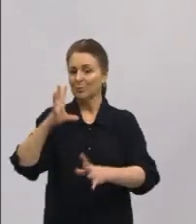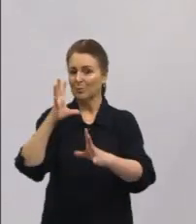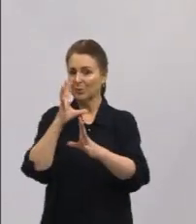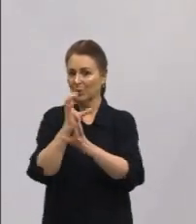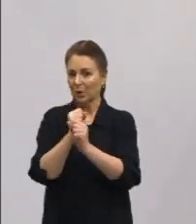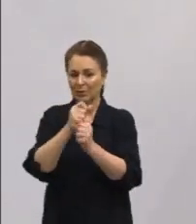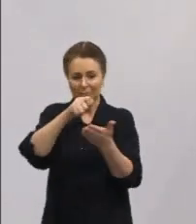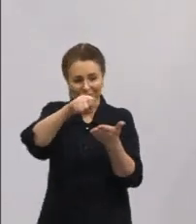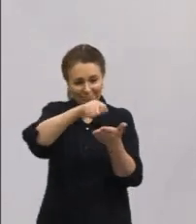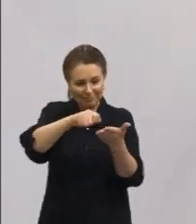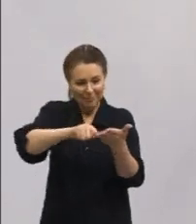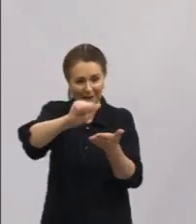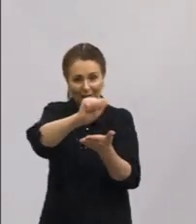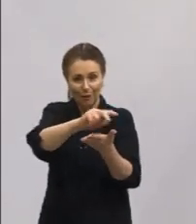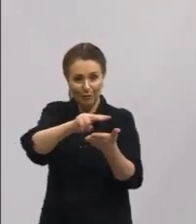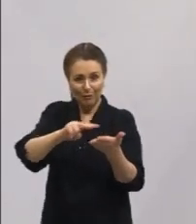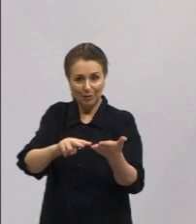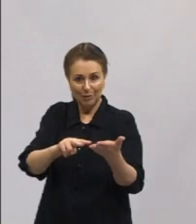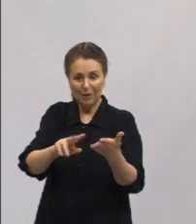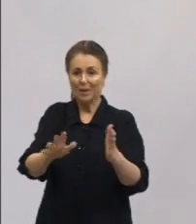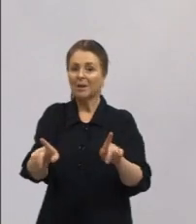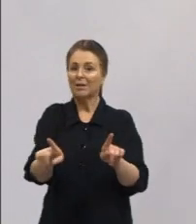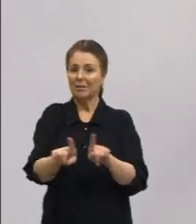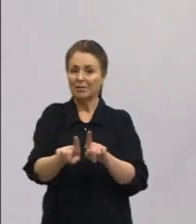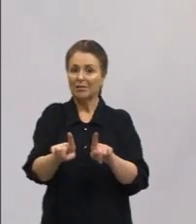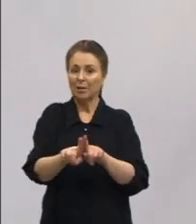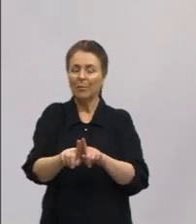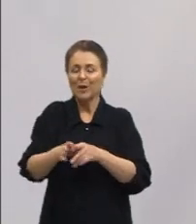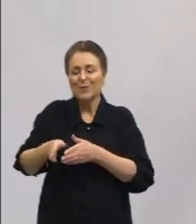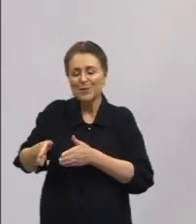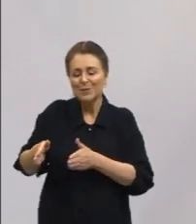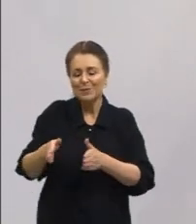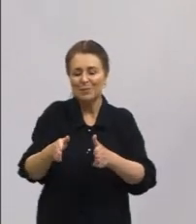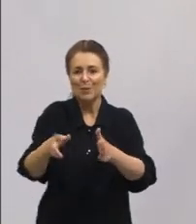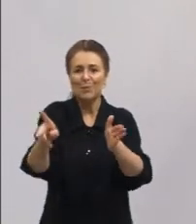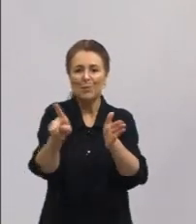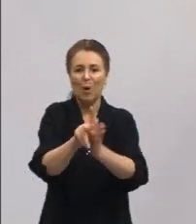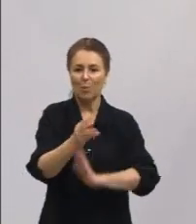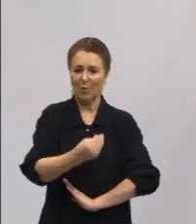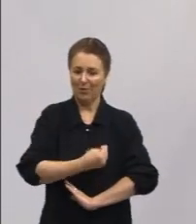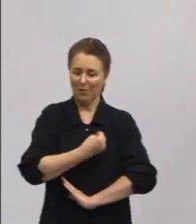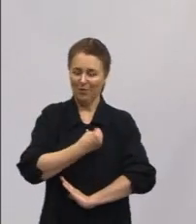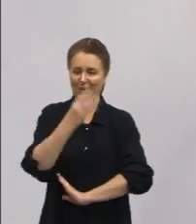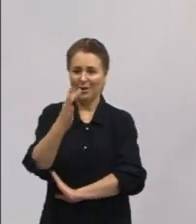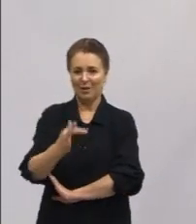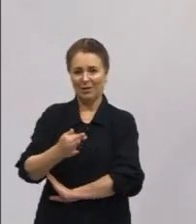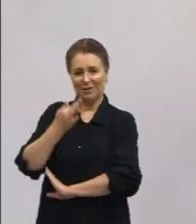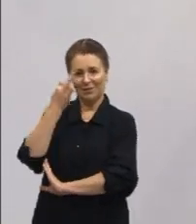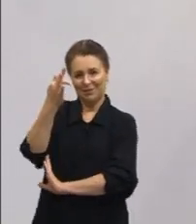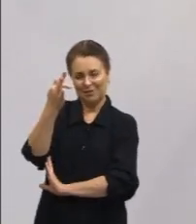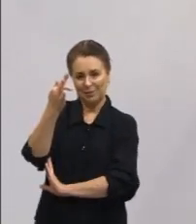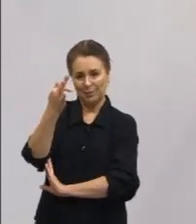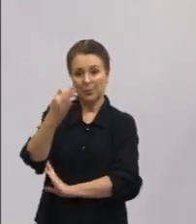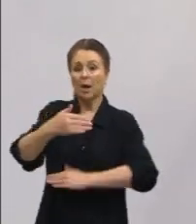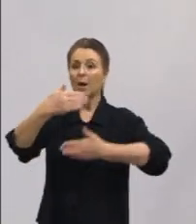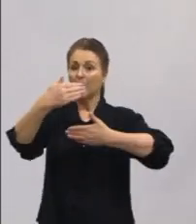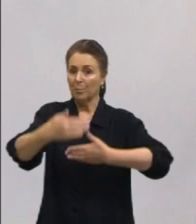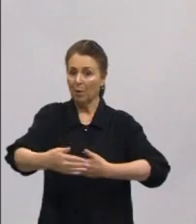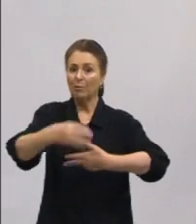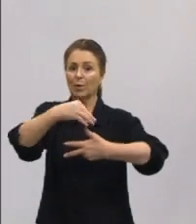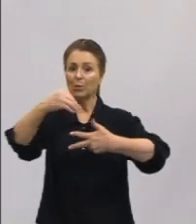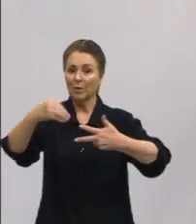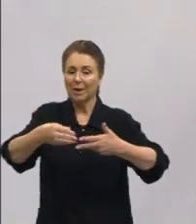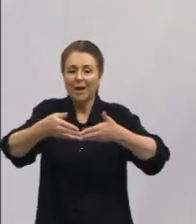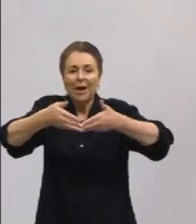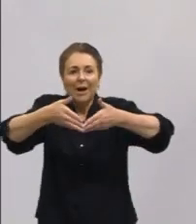na correção dessas provas e também nos caminhos que vocês têm aí mas adiante né que elas possam que a prova possa abrir